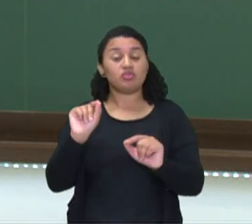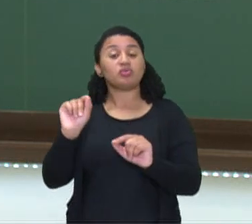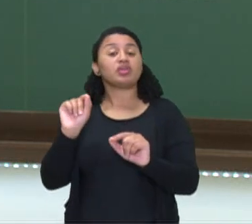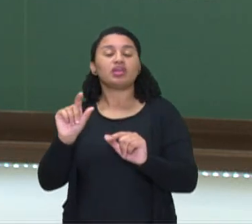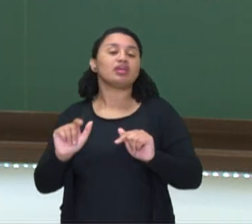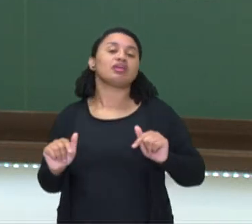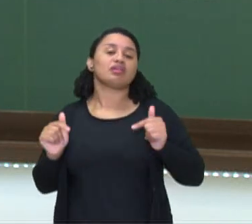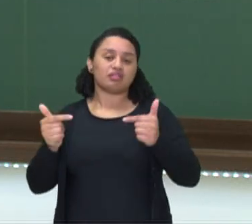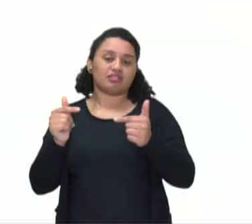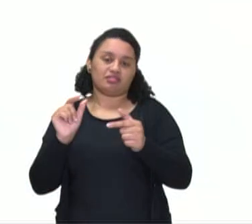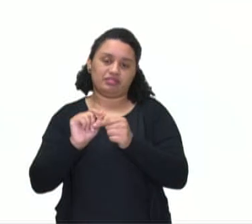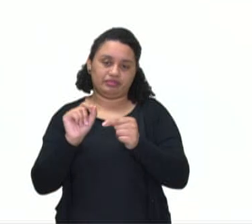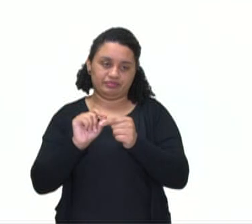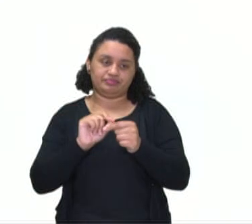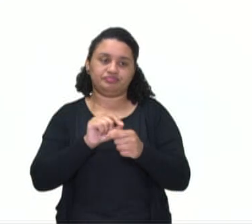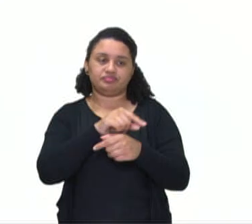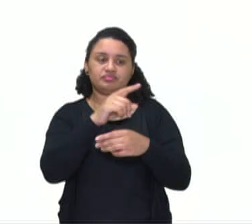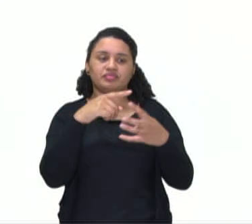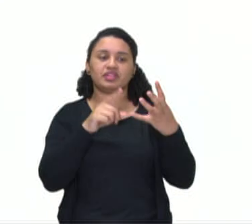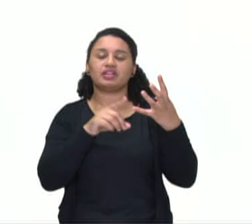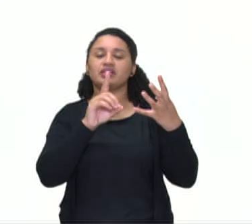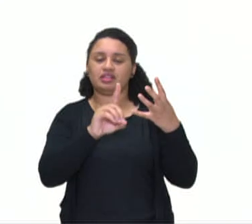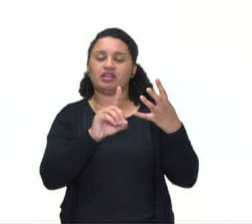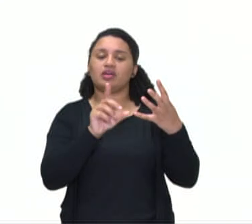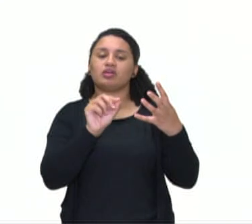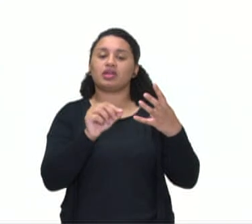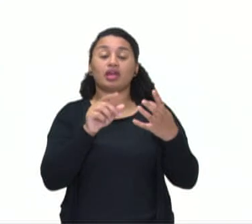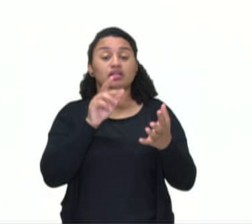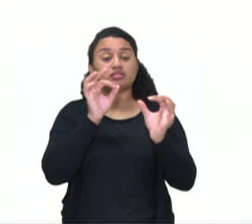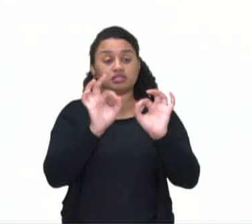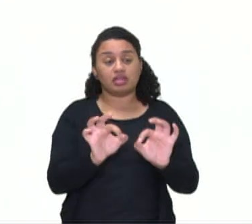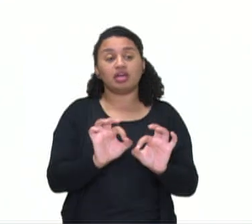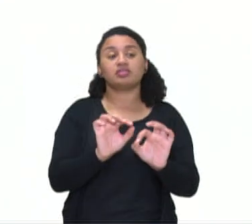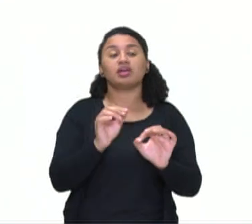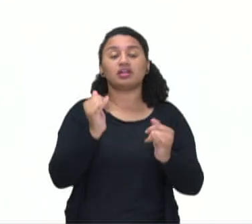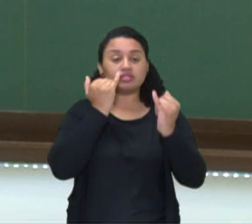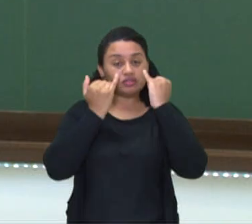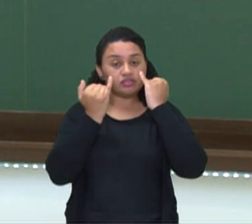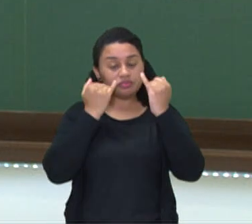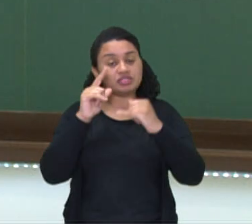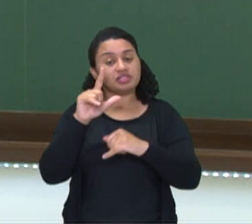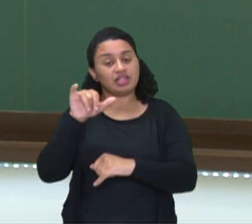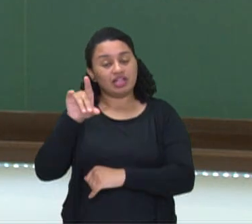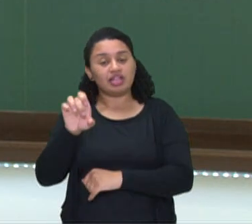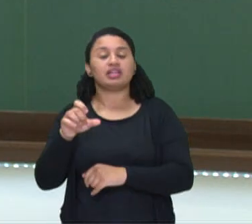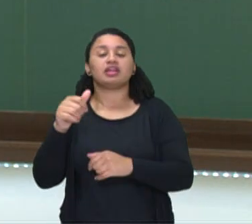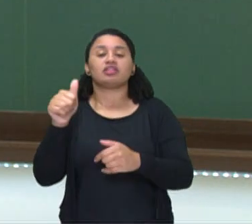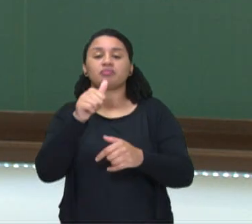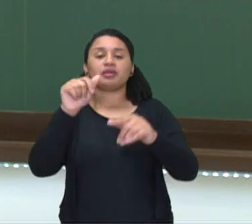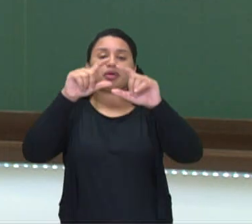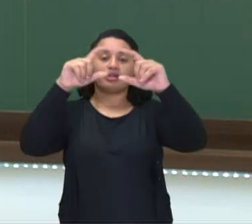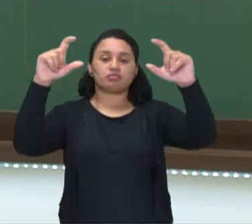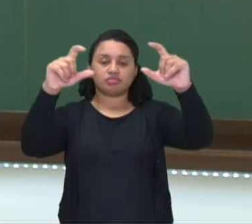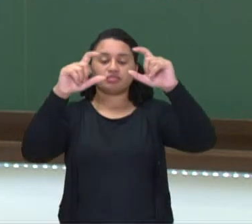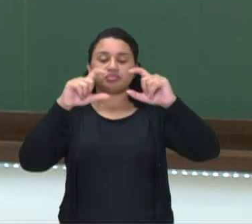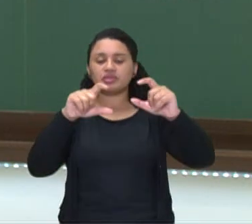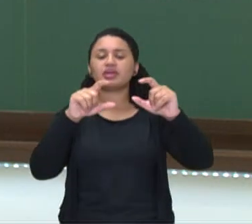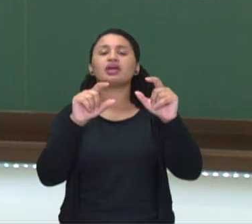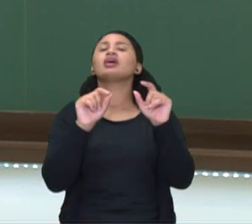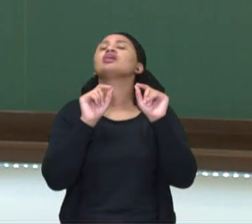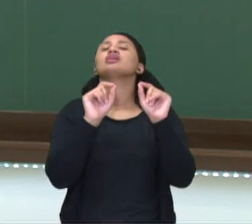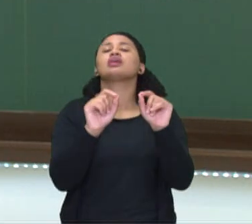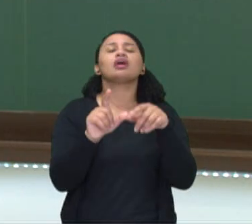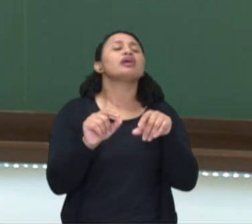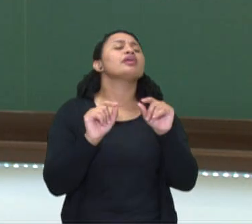D. Verdadeira. As informações do lide predominam nos primeiros parágrafos. Sim, quem, o que, quando,